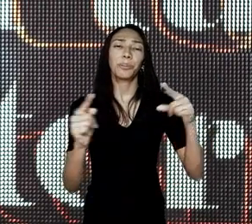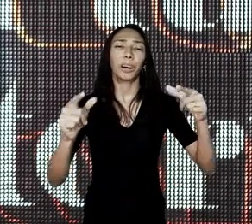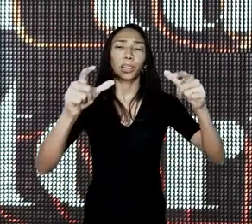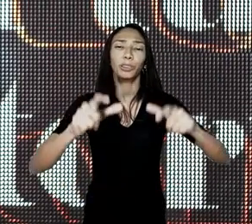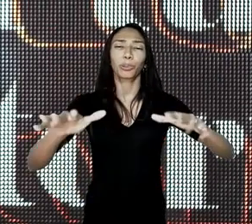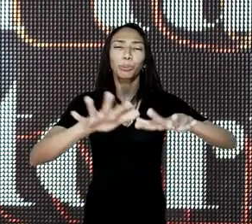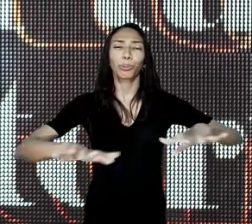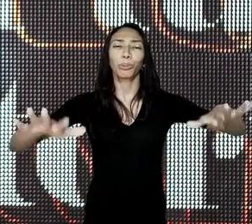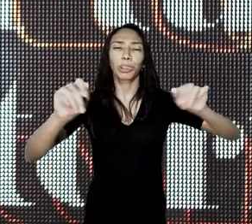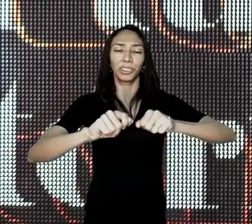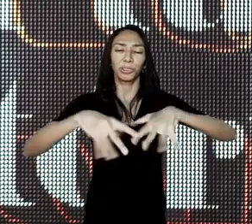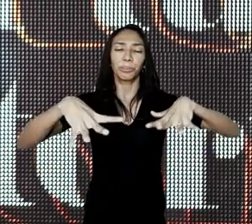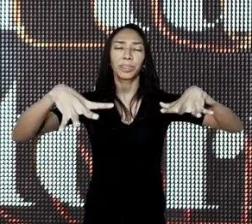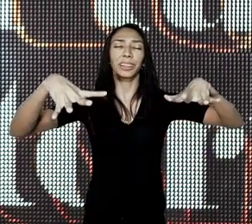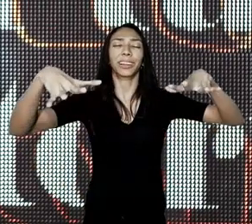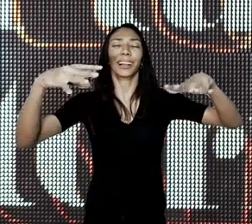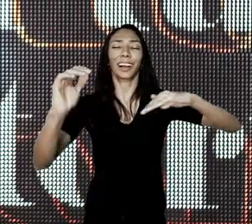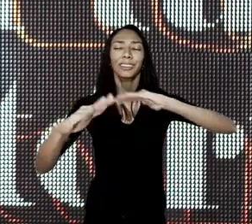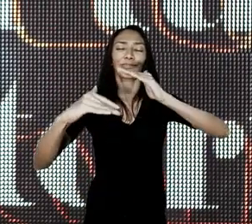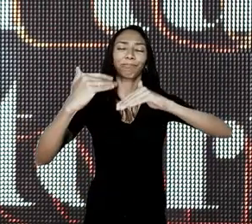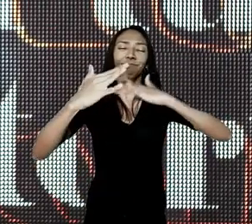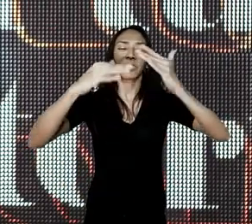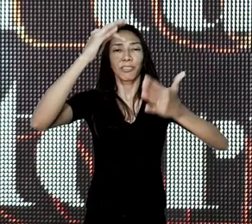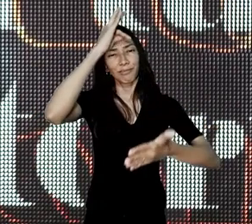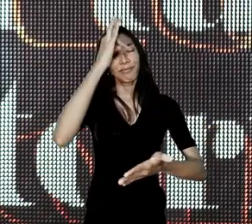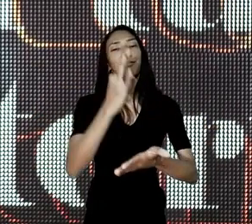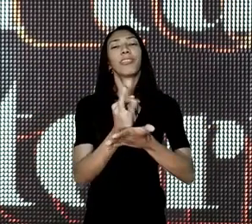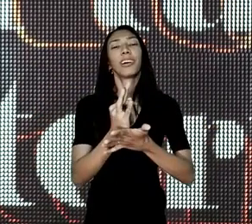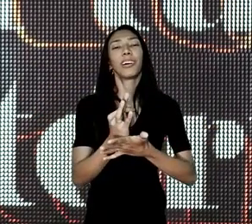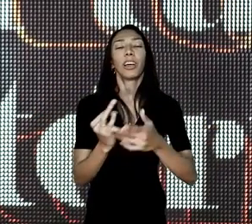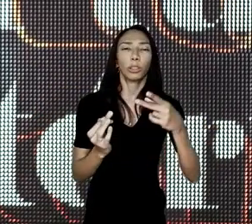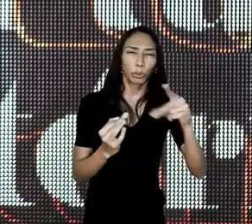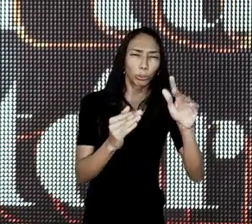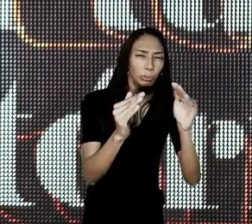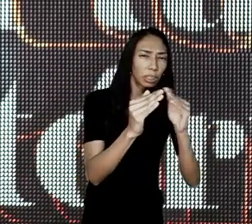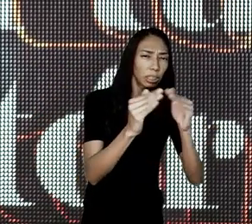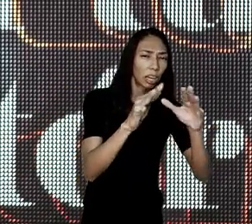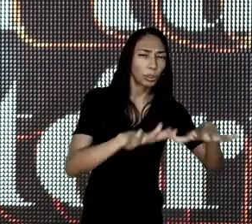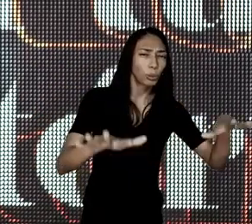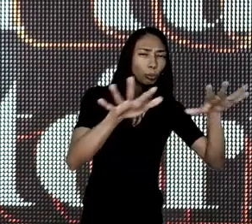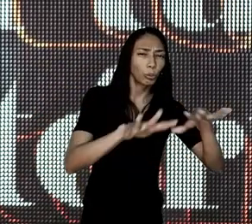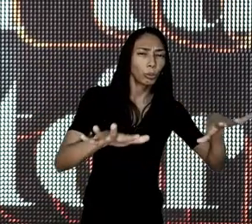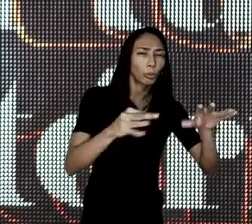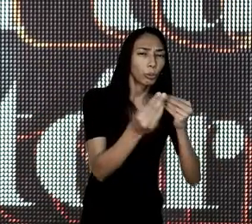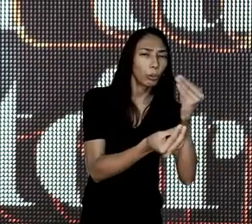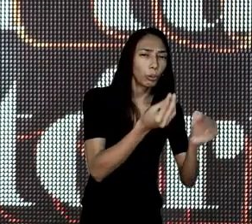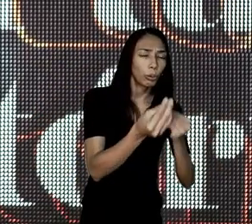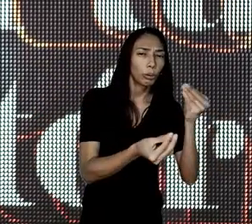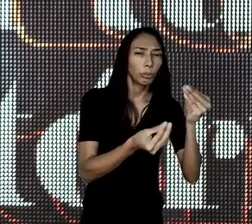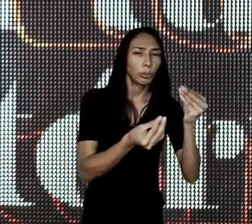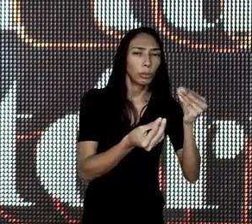de milagre precisa ser gerado, e é gerado com fé. Como está aí a atmosfera da sua casa? Será que tem sido